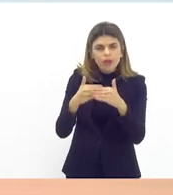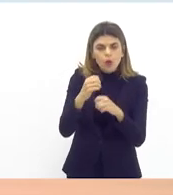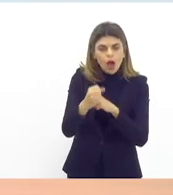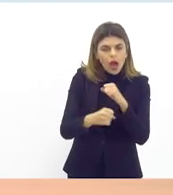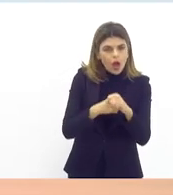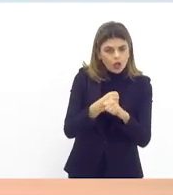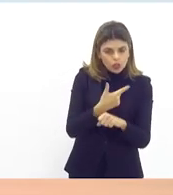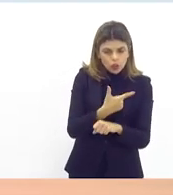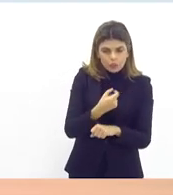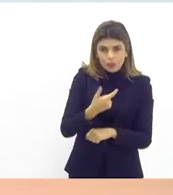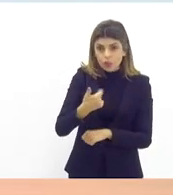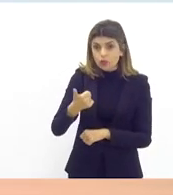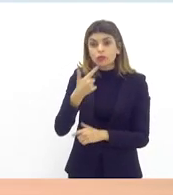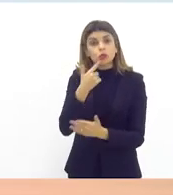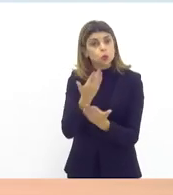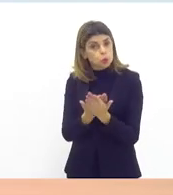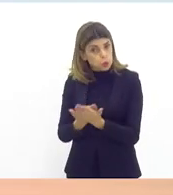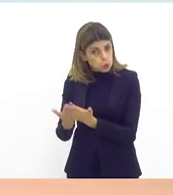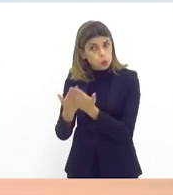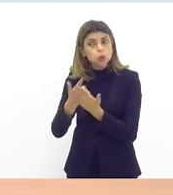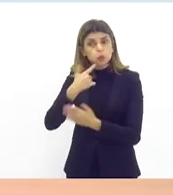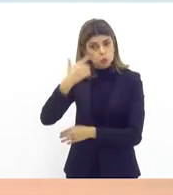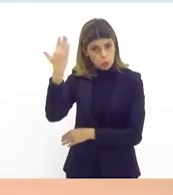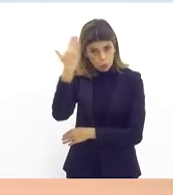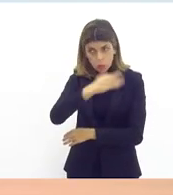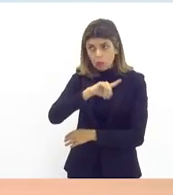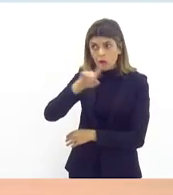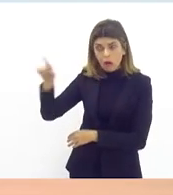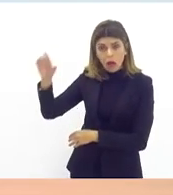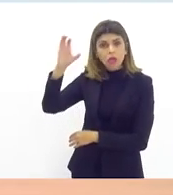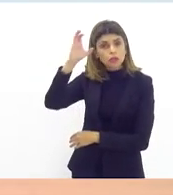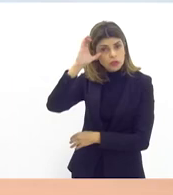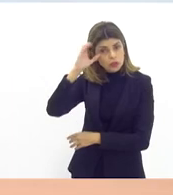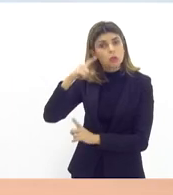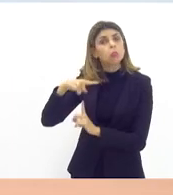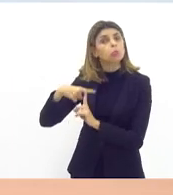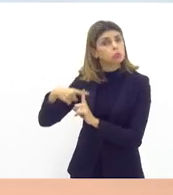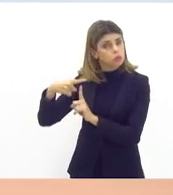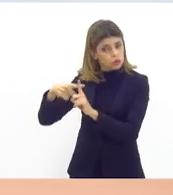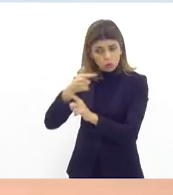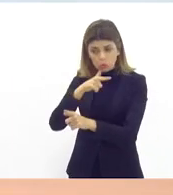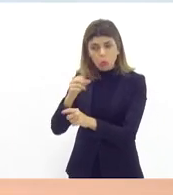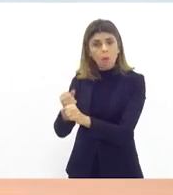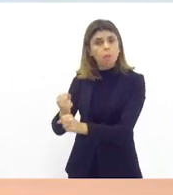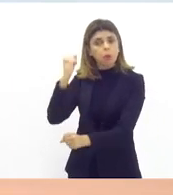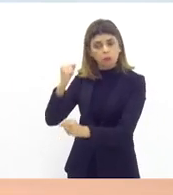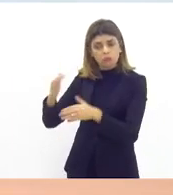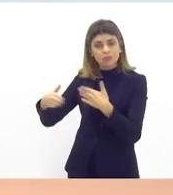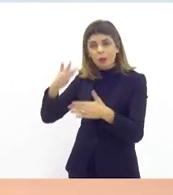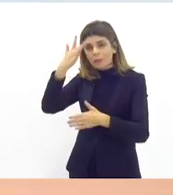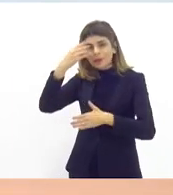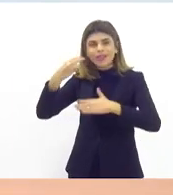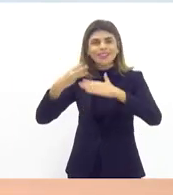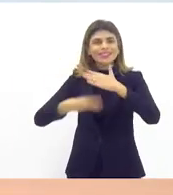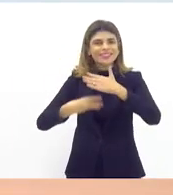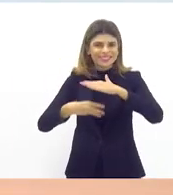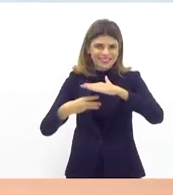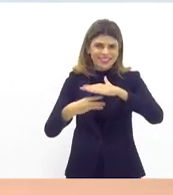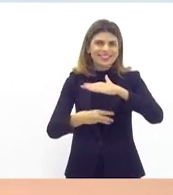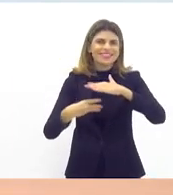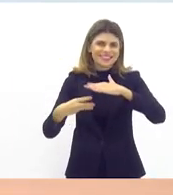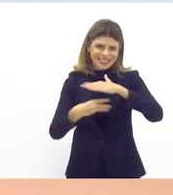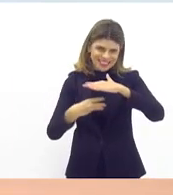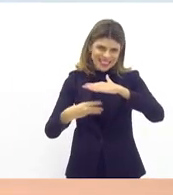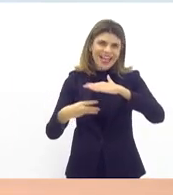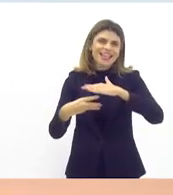2012. Tem estudos que mostram que teve um efeito muito positivo sobre o faturamento dos prestadores de serviços para empresas, muito